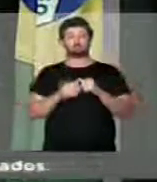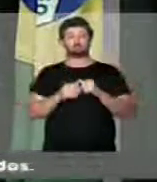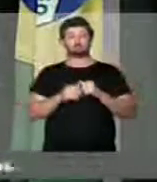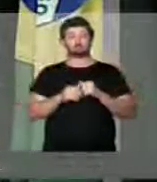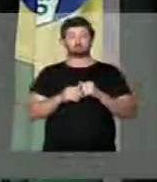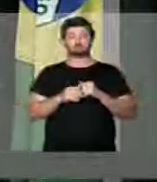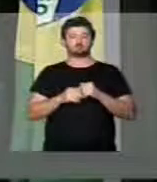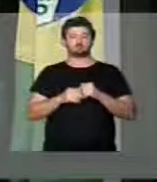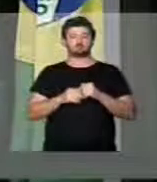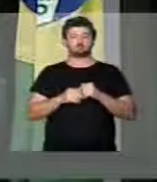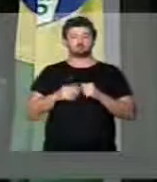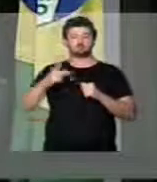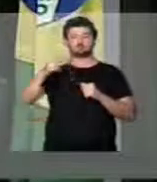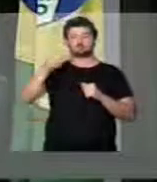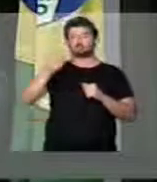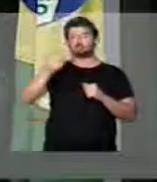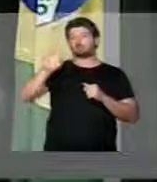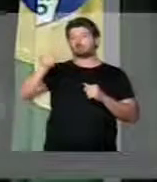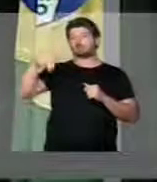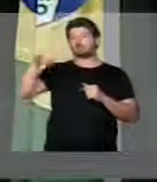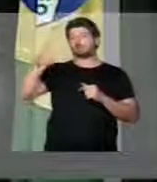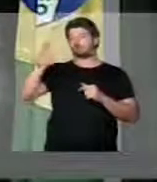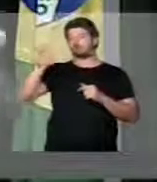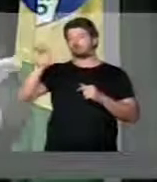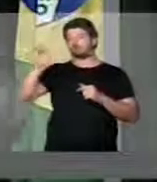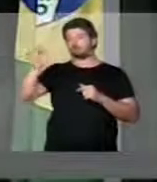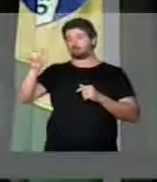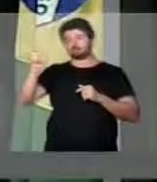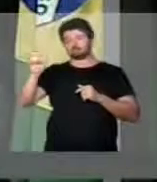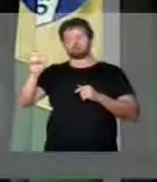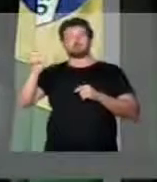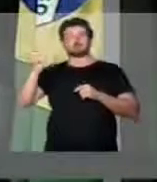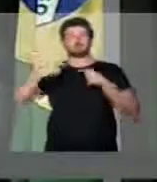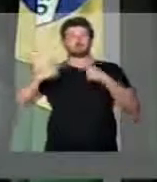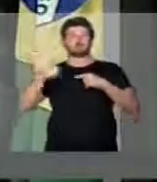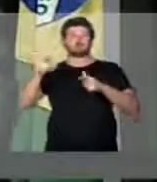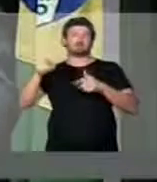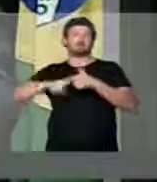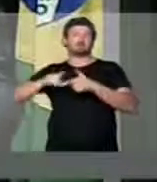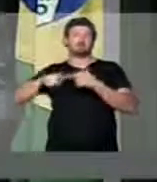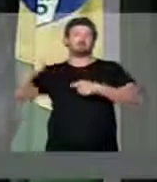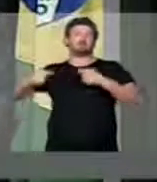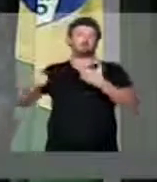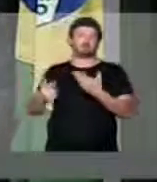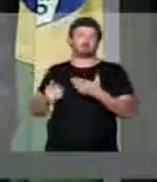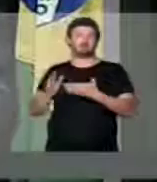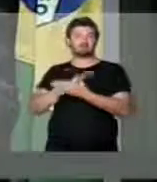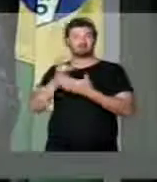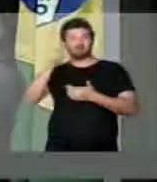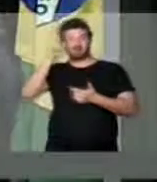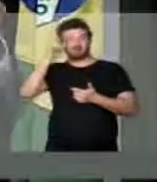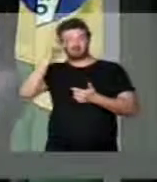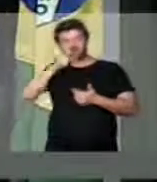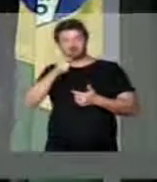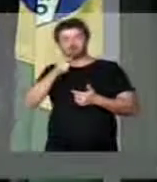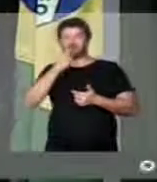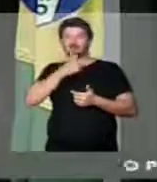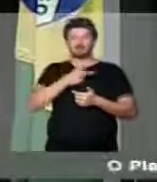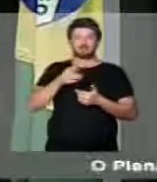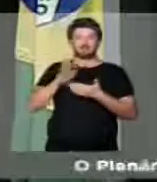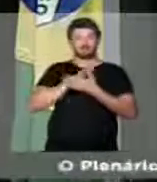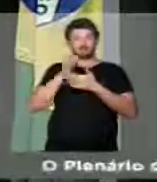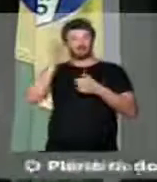chamadas porandubas políticas, que na verdade são causos da política, alguns bastante interessantes, outros